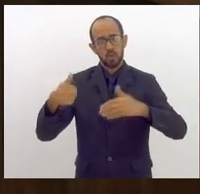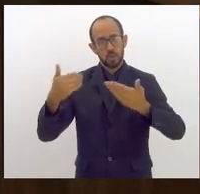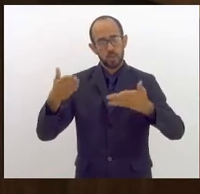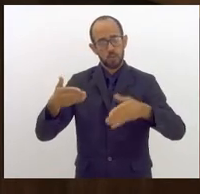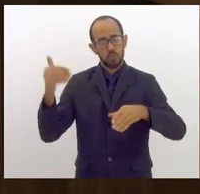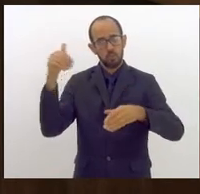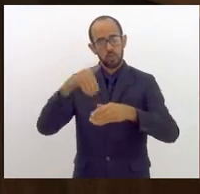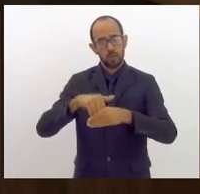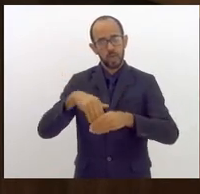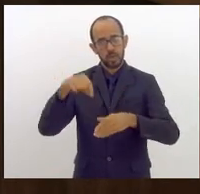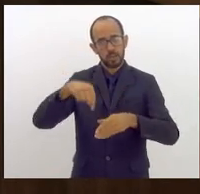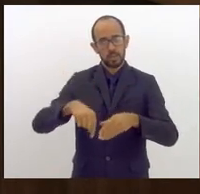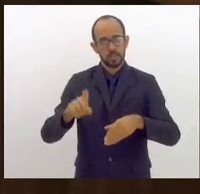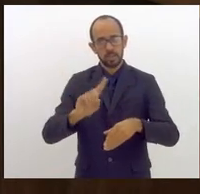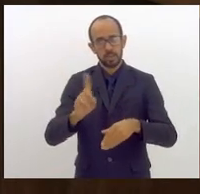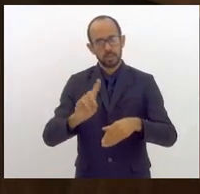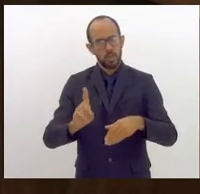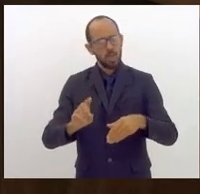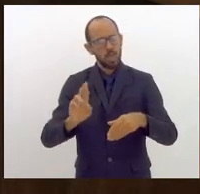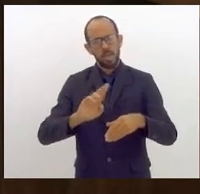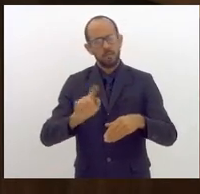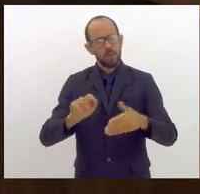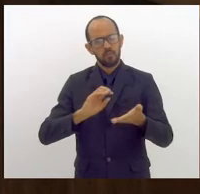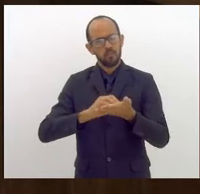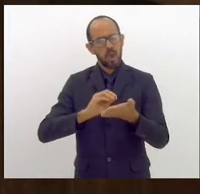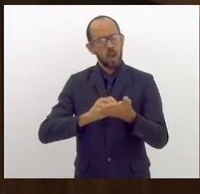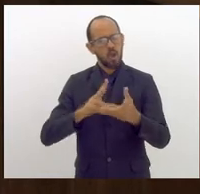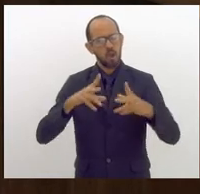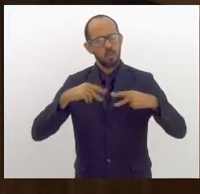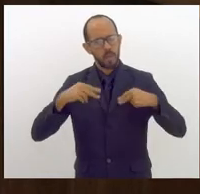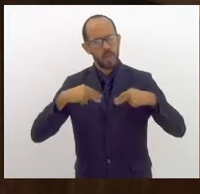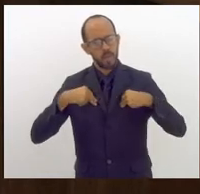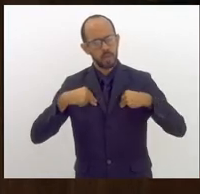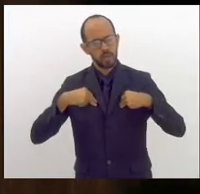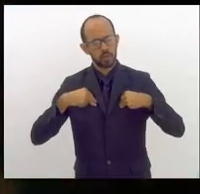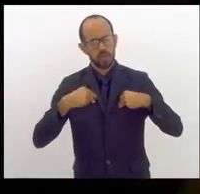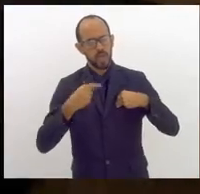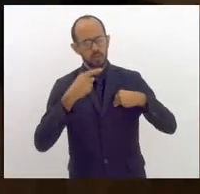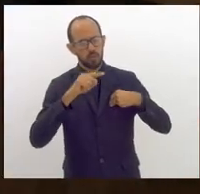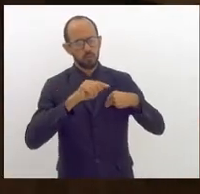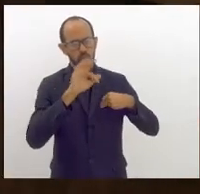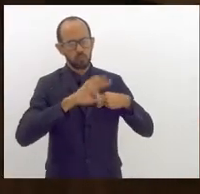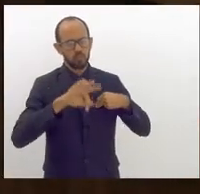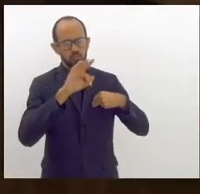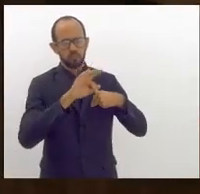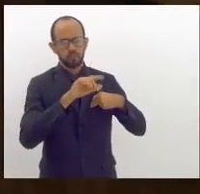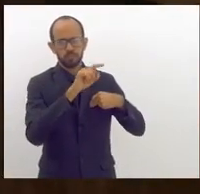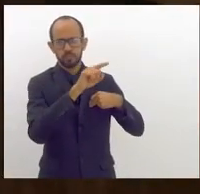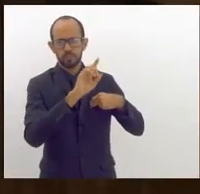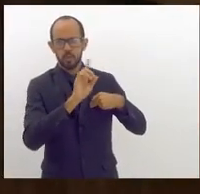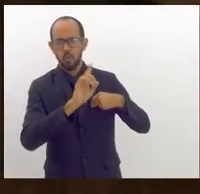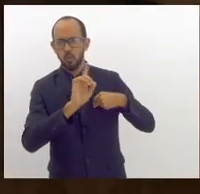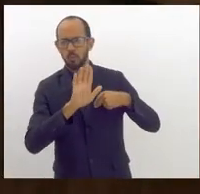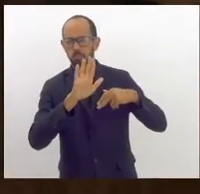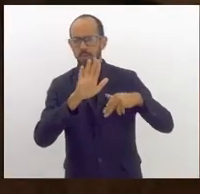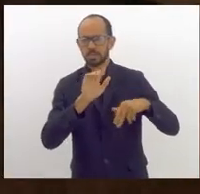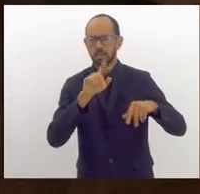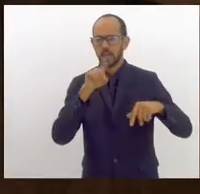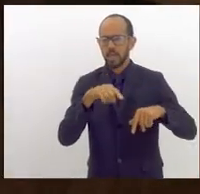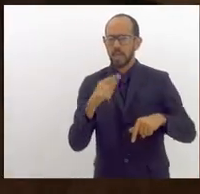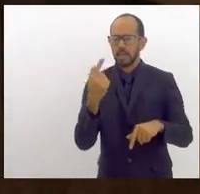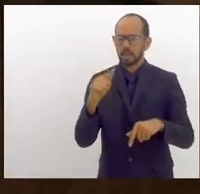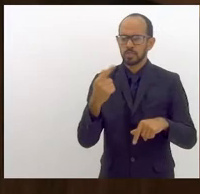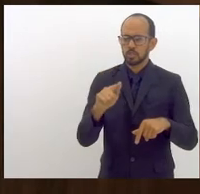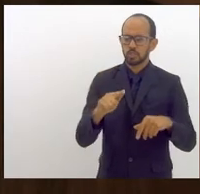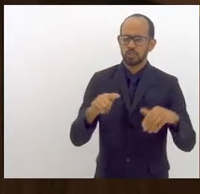pauta não é nenhum demérito nem se contrapor a universidade trazer garantir o tombamento de hoje uma casa